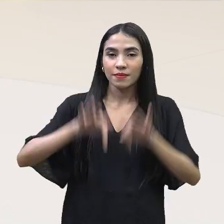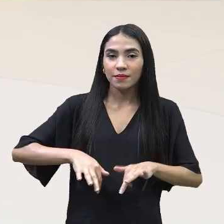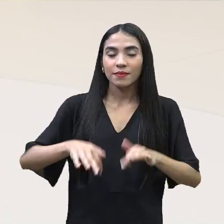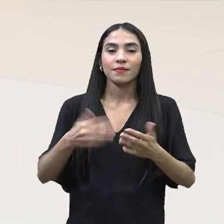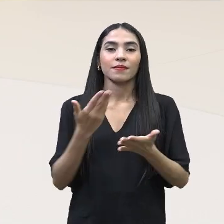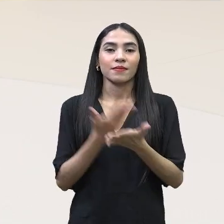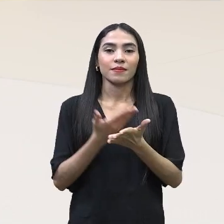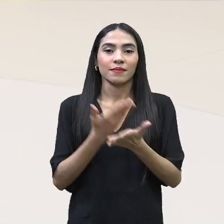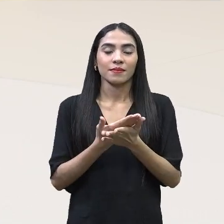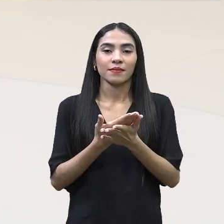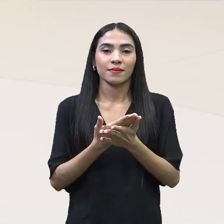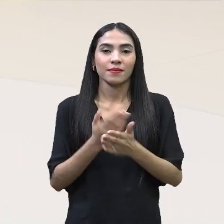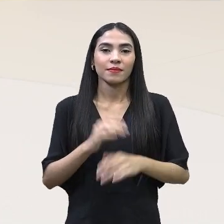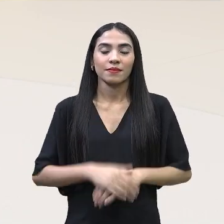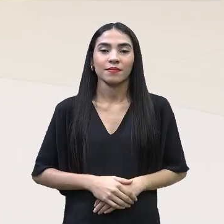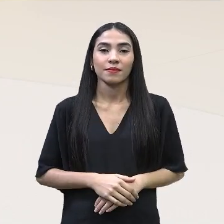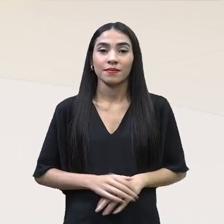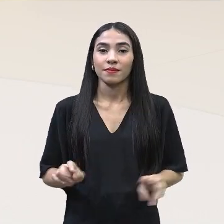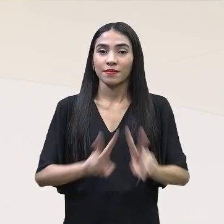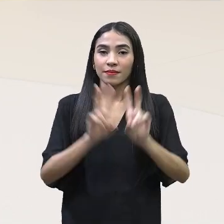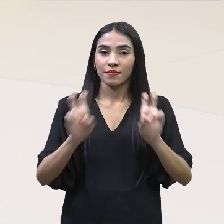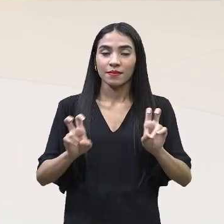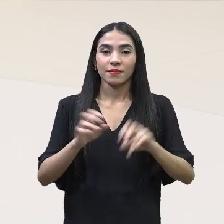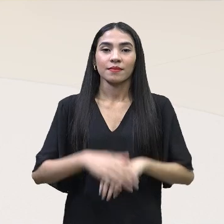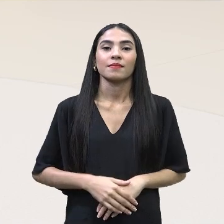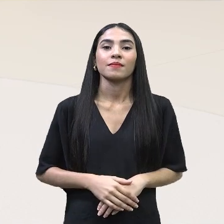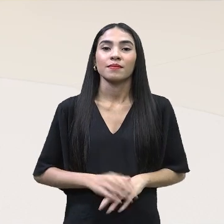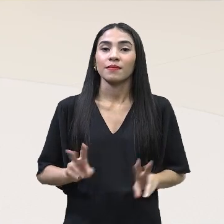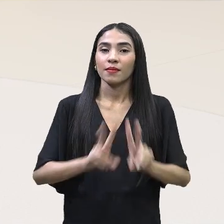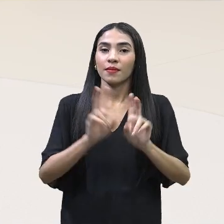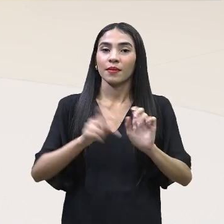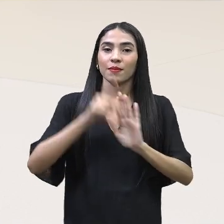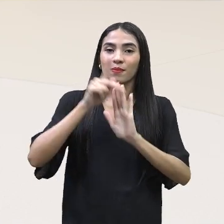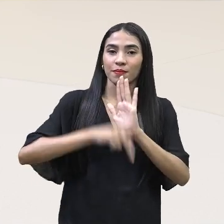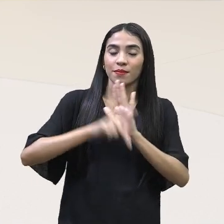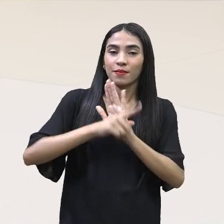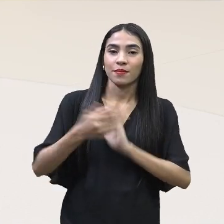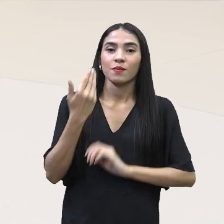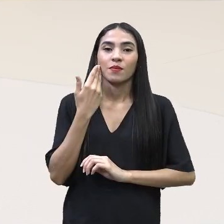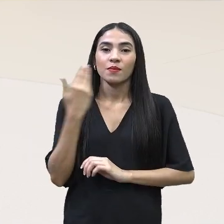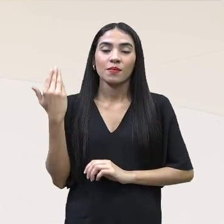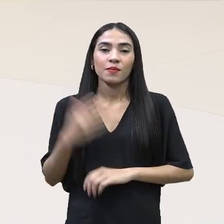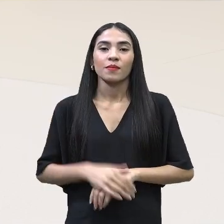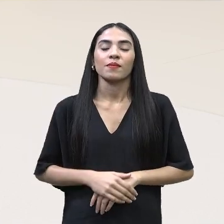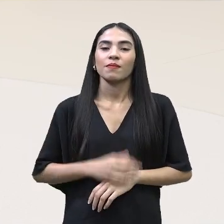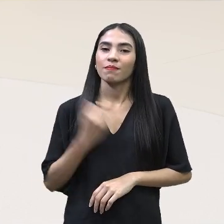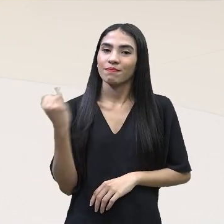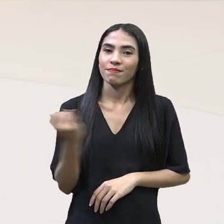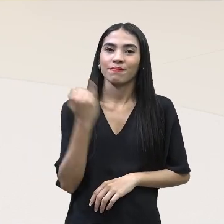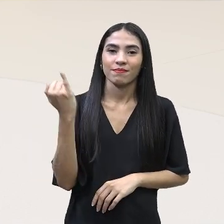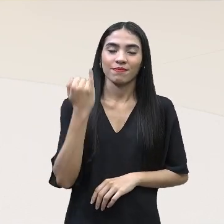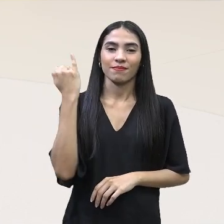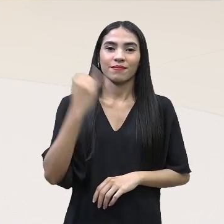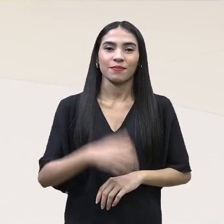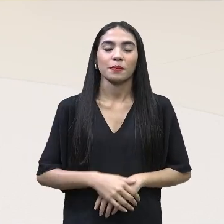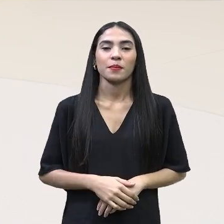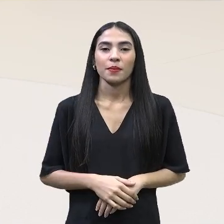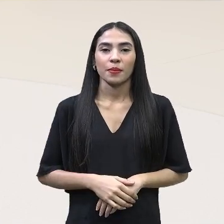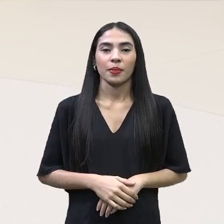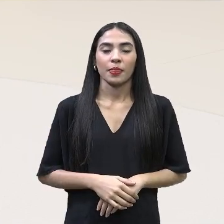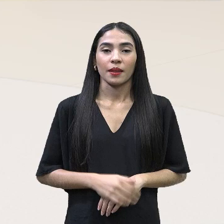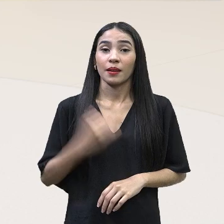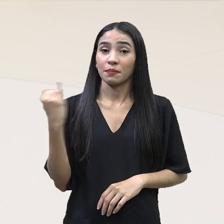finalizamos esse momento desse assunto, ou melhor, desses assuntos tão importantes, né?